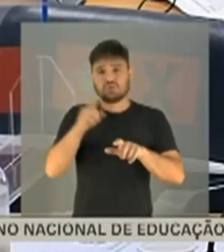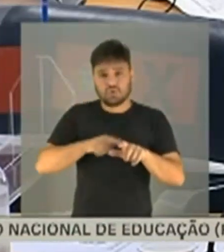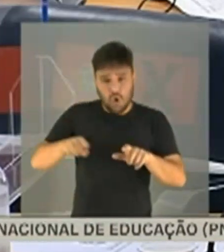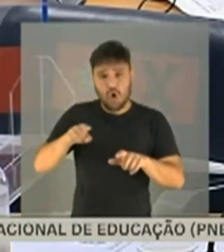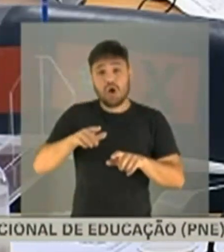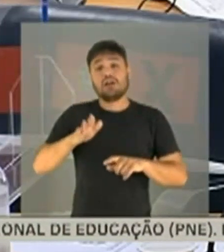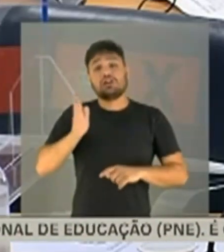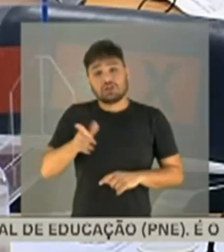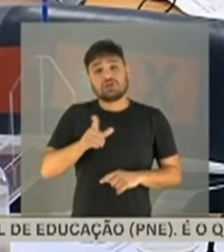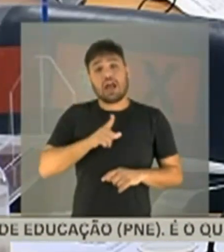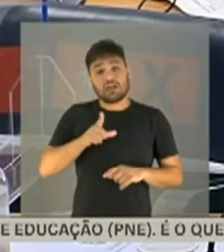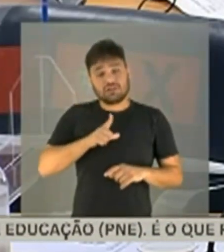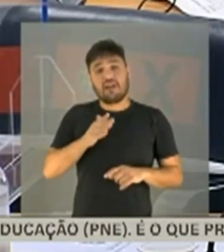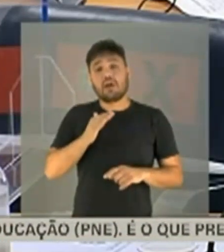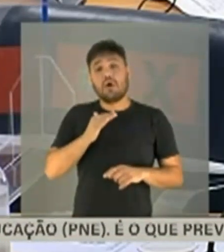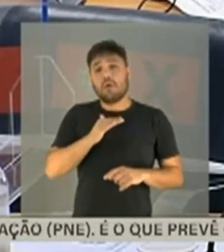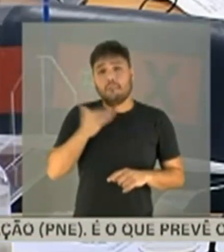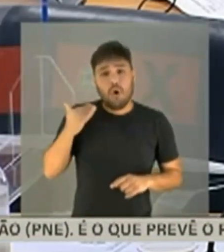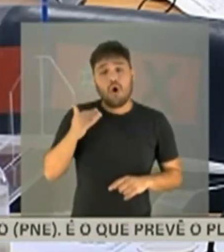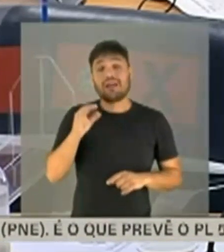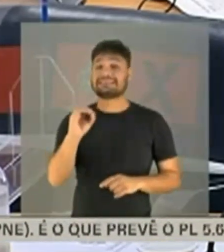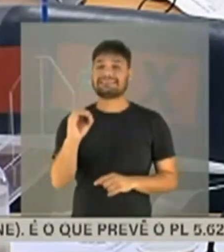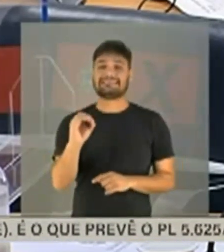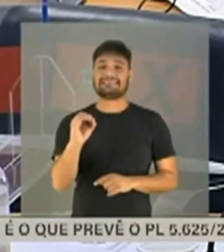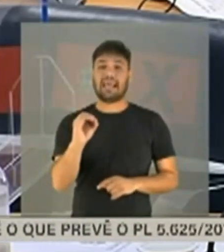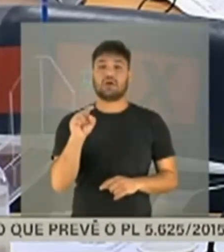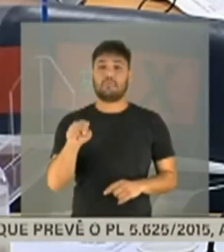e tiveram letalidade em torno de